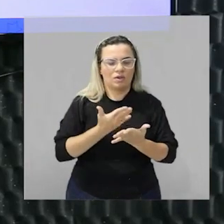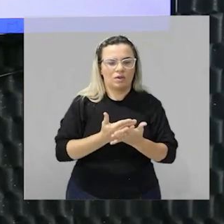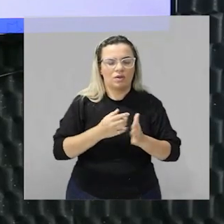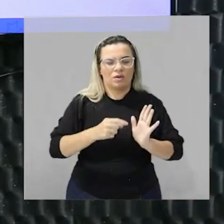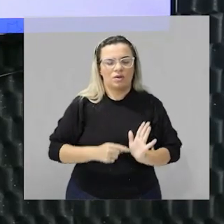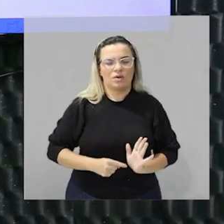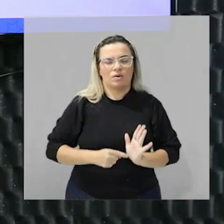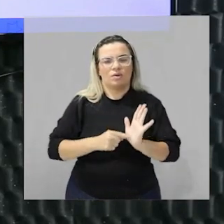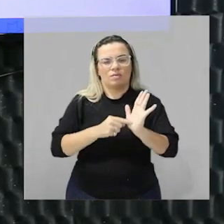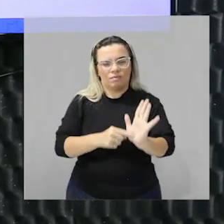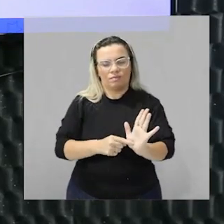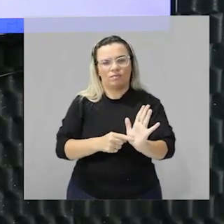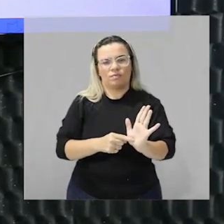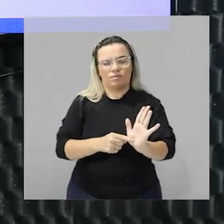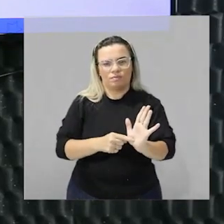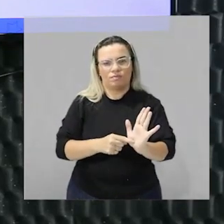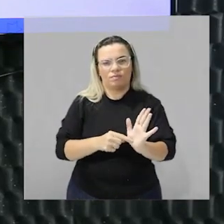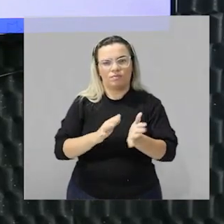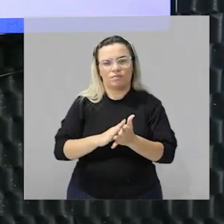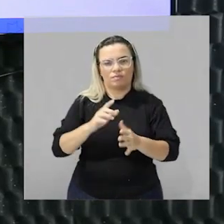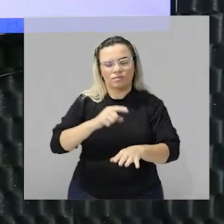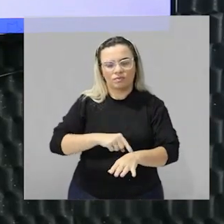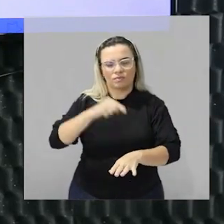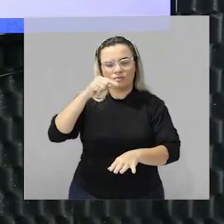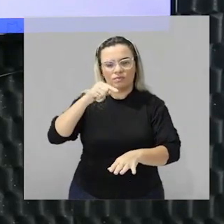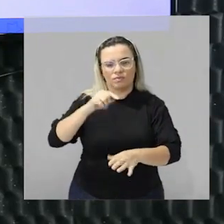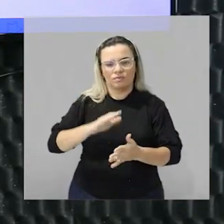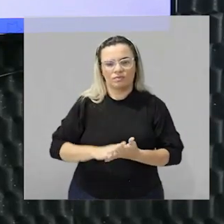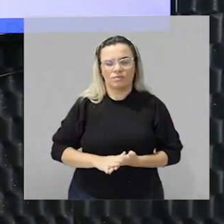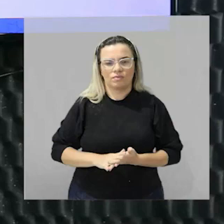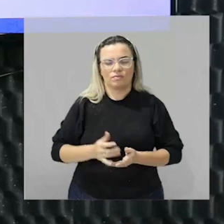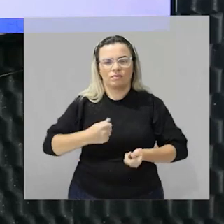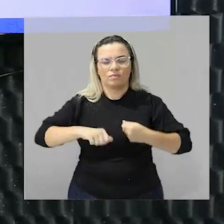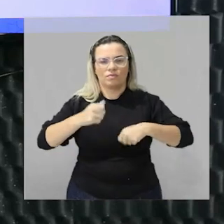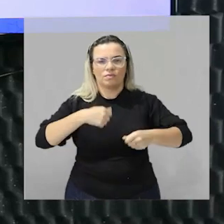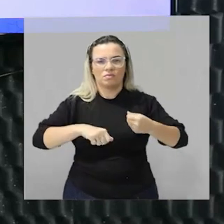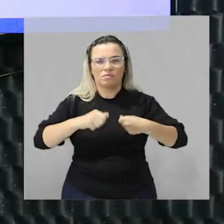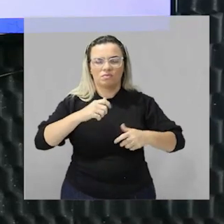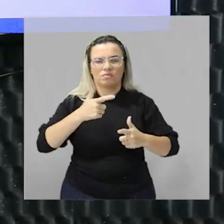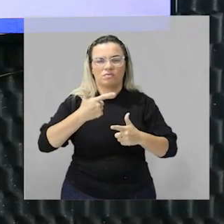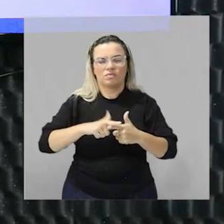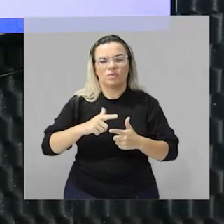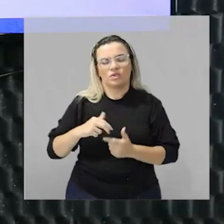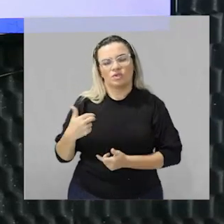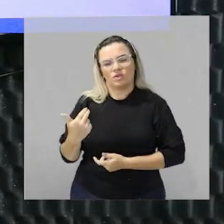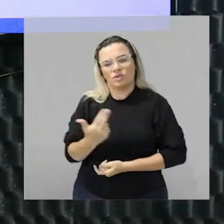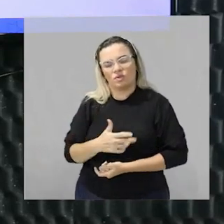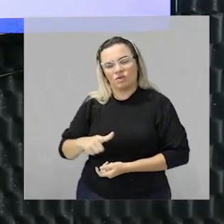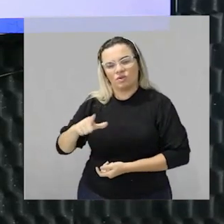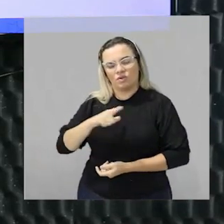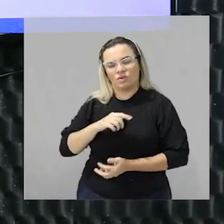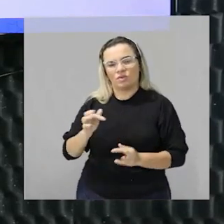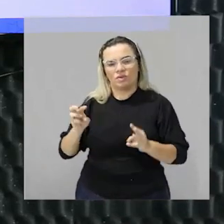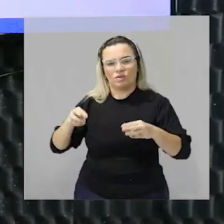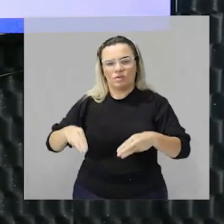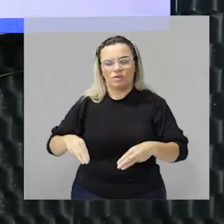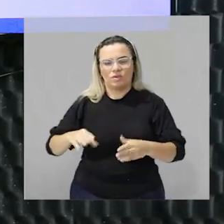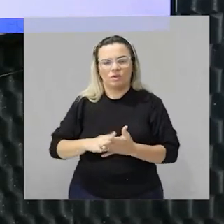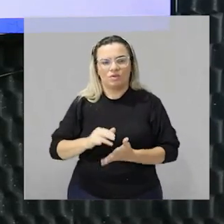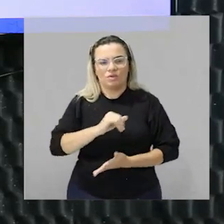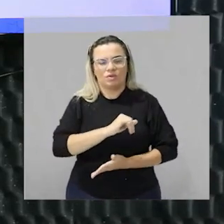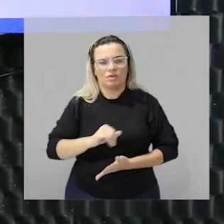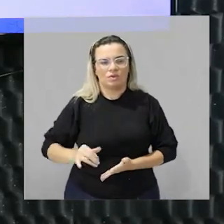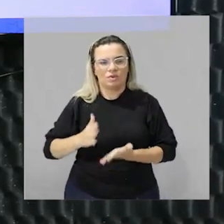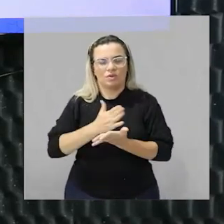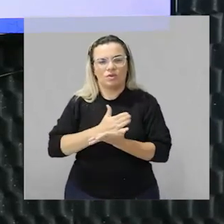reportar a um dos momentos de surto econômico que nós tivemos no final do Império